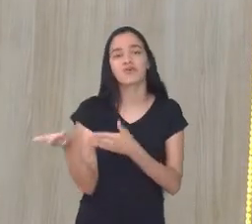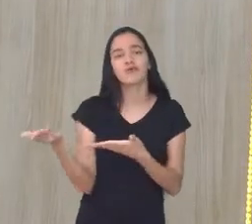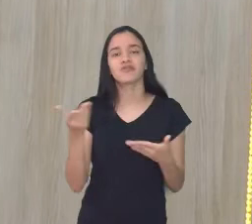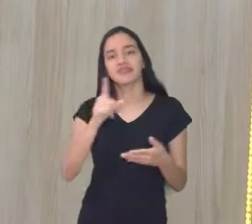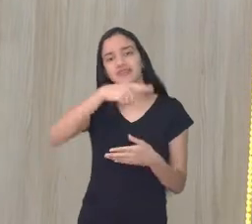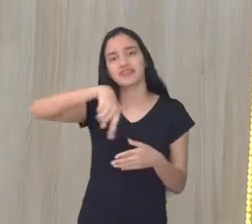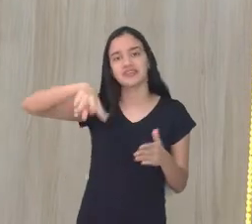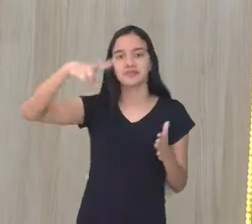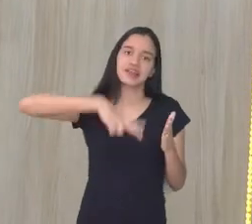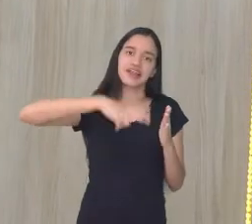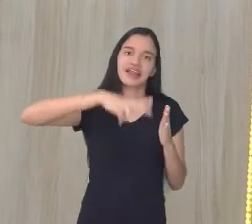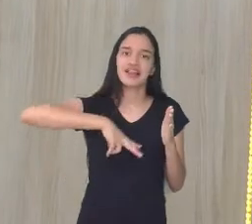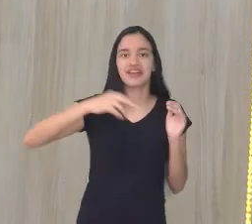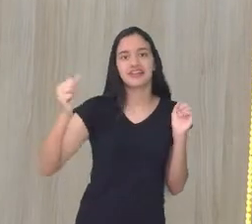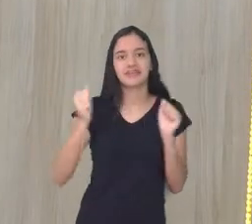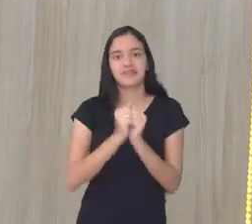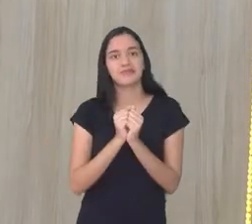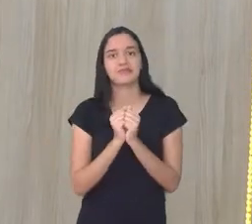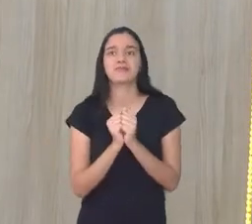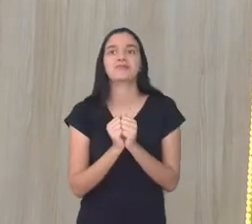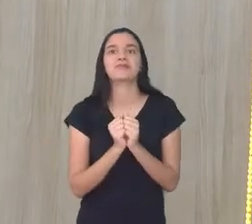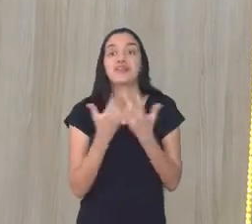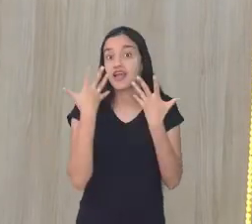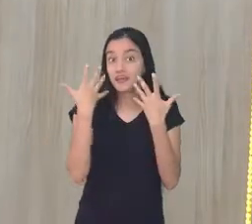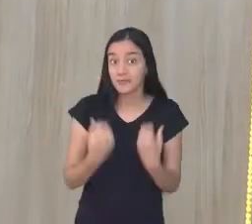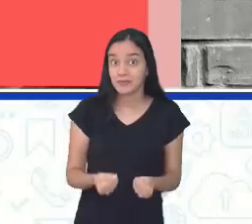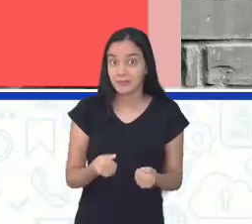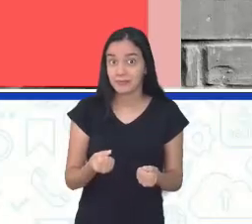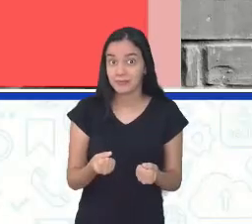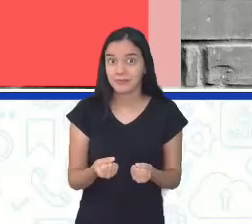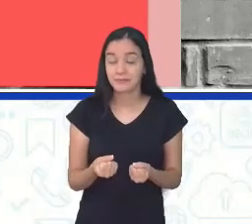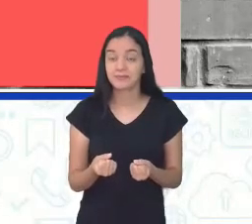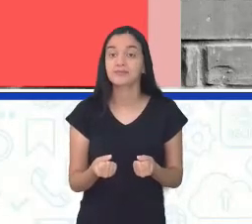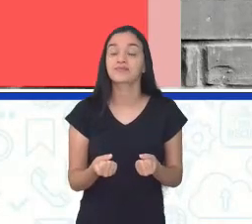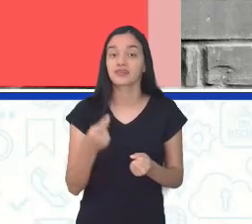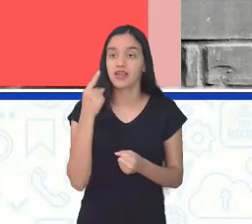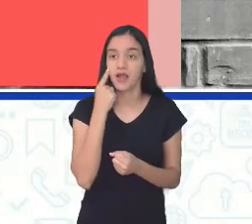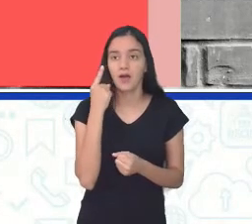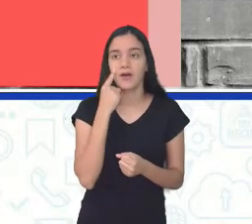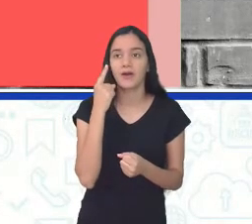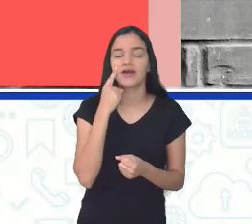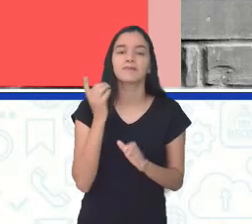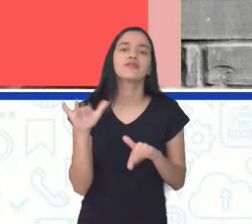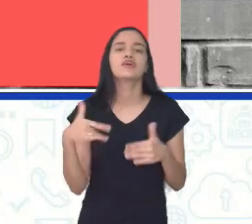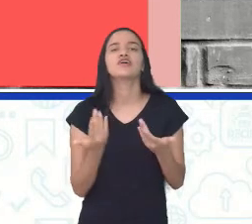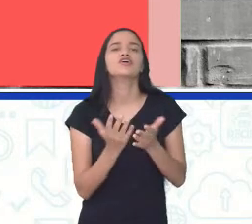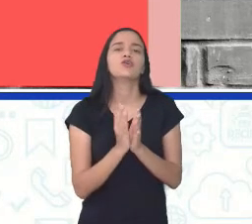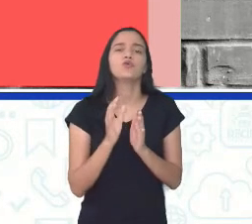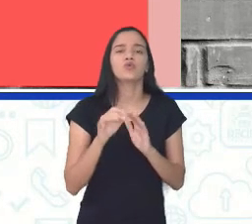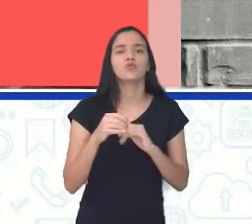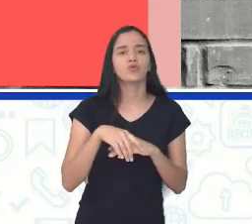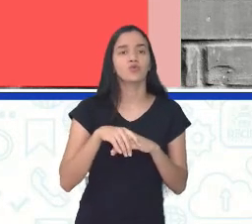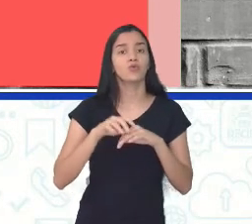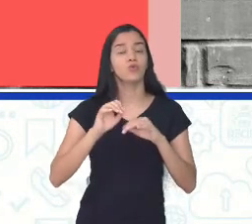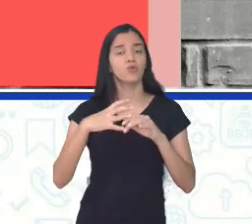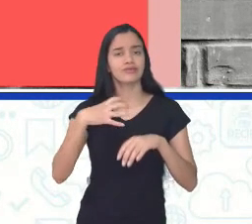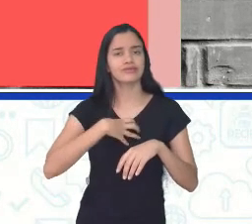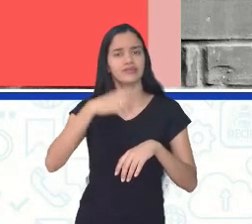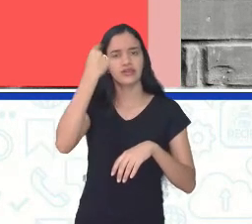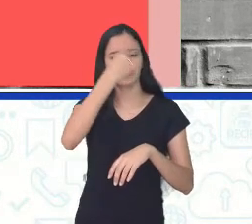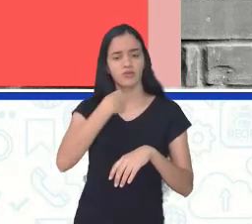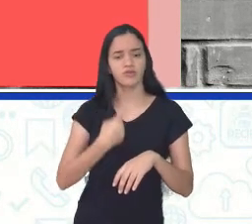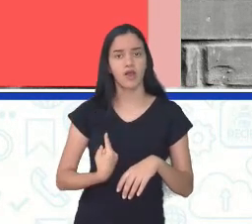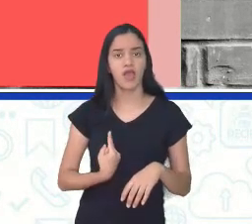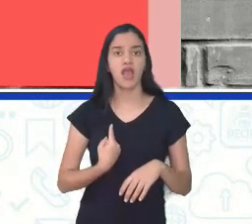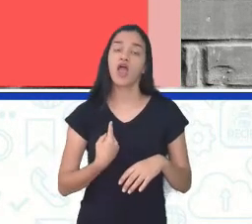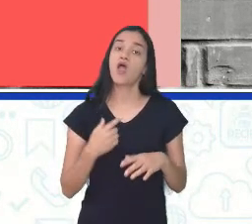para ler comigo. Vamos ler? Vamos lá, gente? Aí, olha, sistema sensorial é um conjunto de